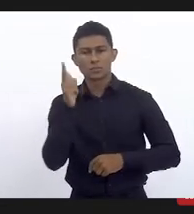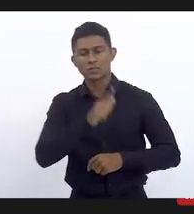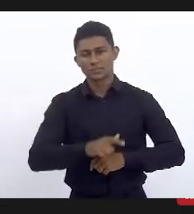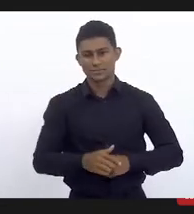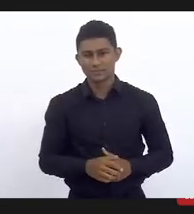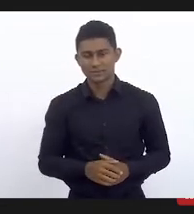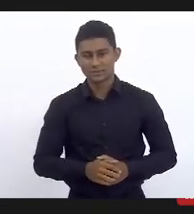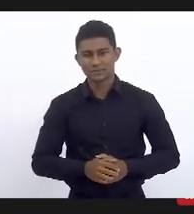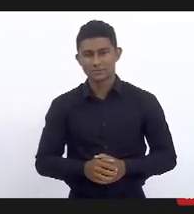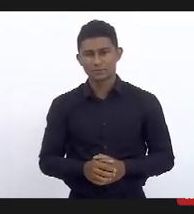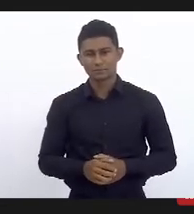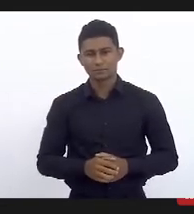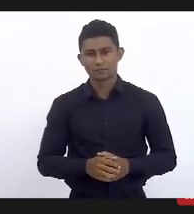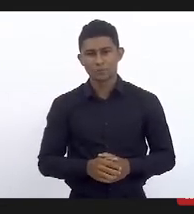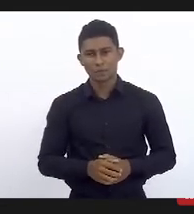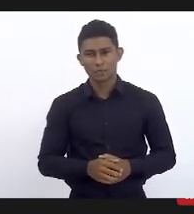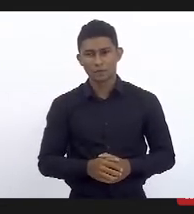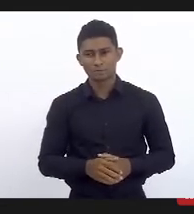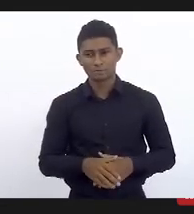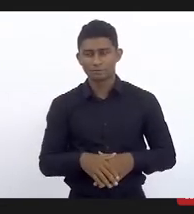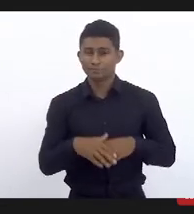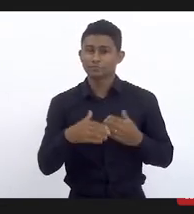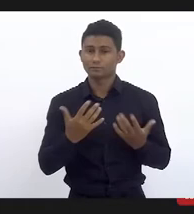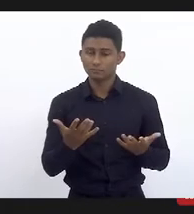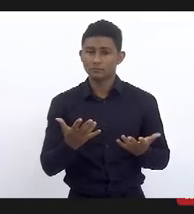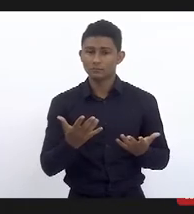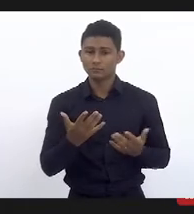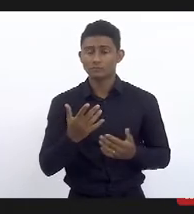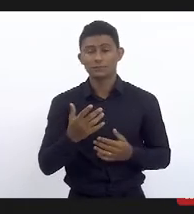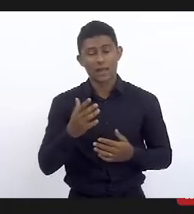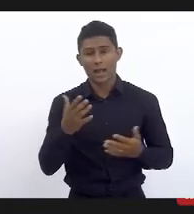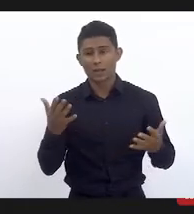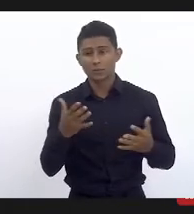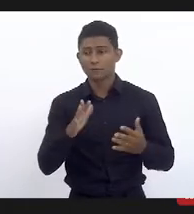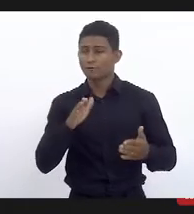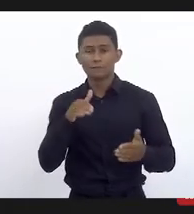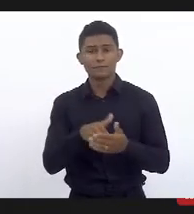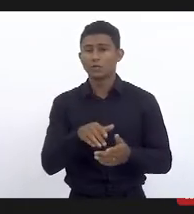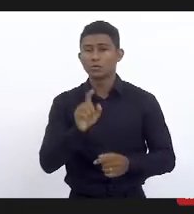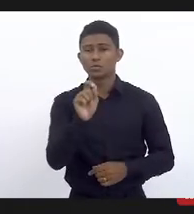receita. Isso leva à questão final, não é isso?